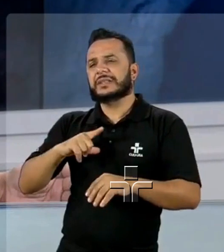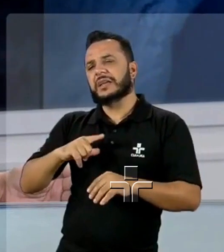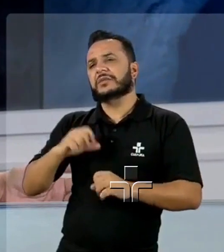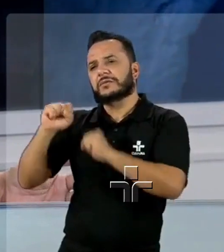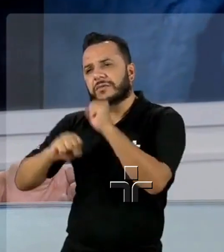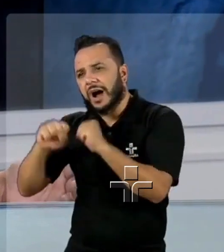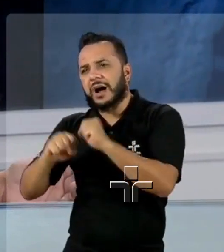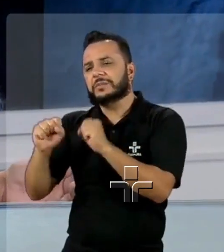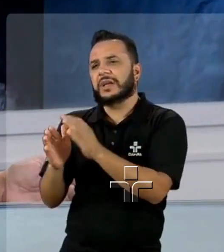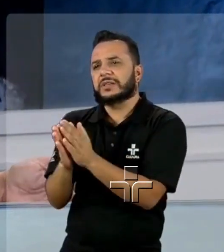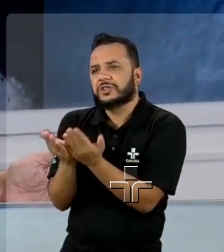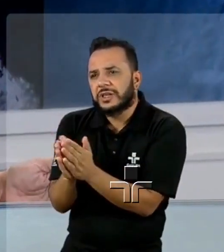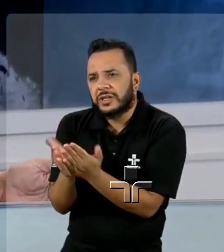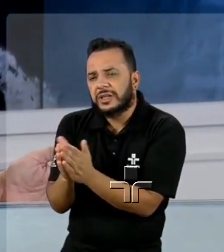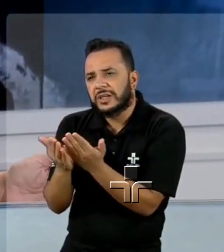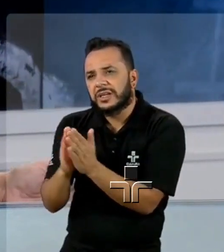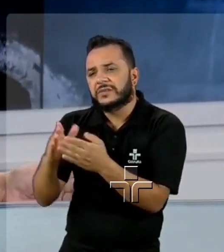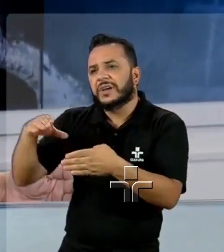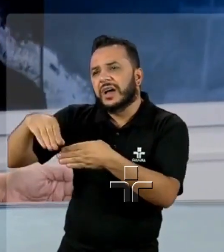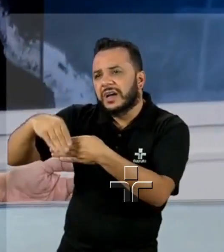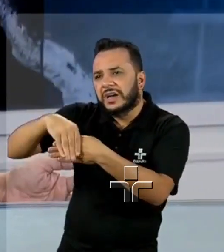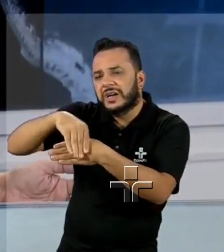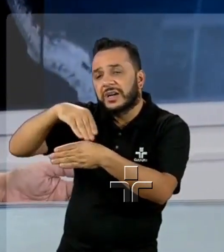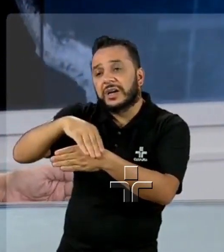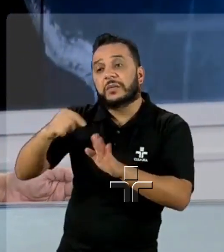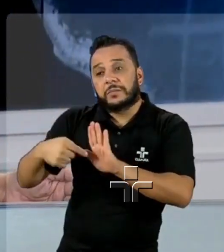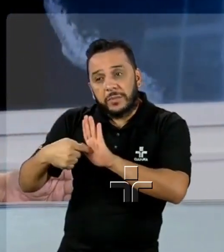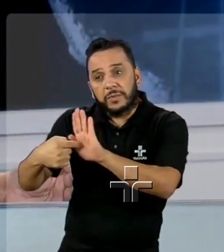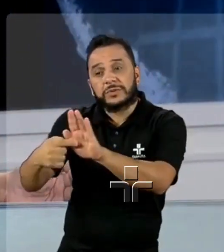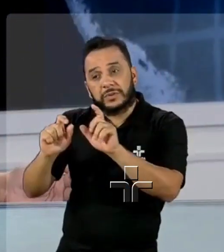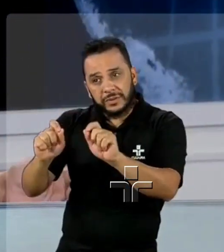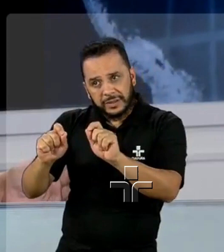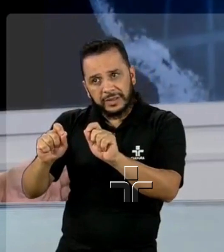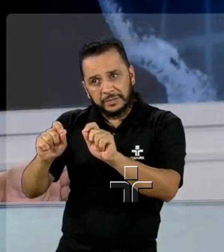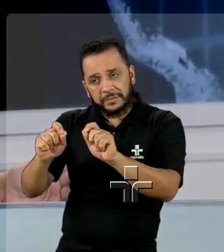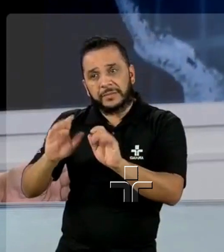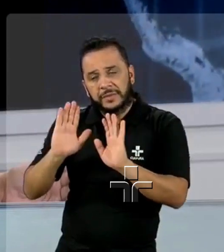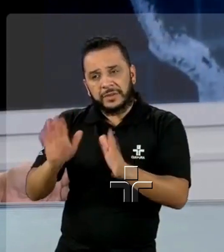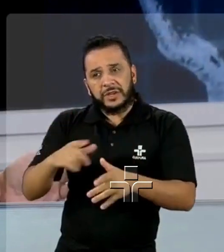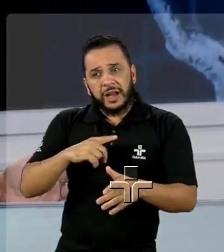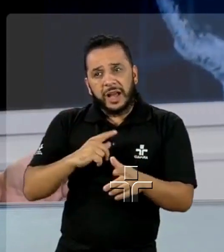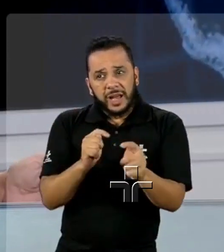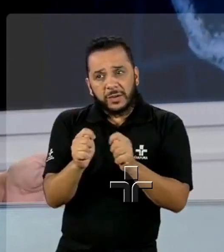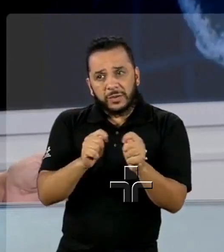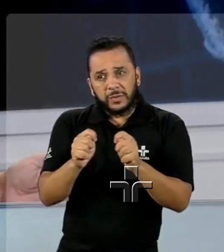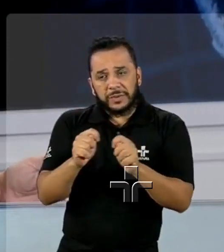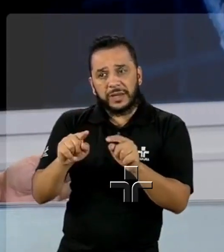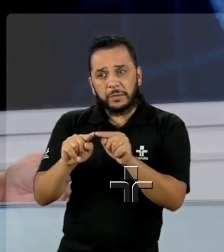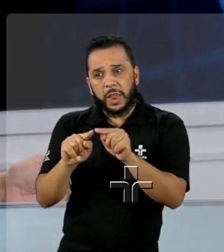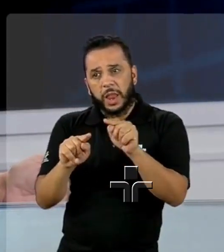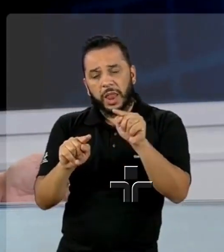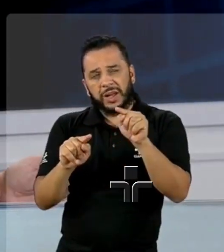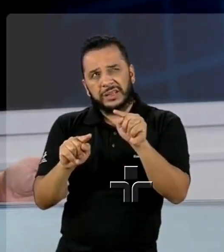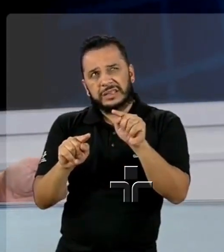por exemplo, e editoras apontaram o crescimento econômico, eu não lembro se é da ordem de